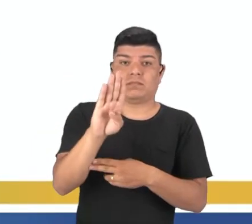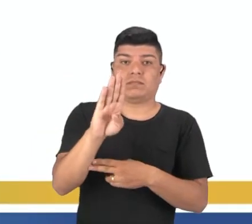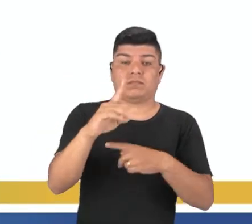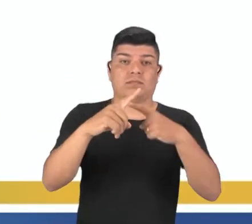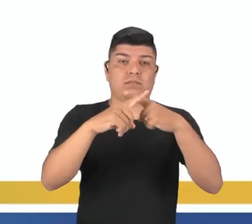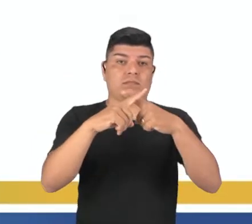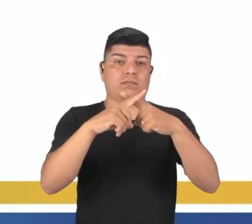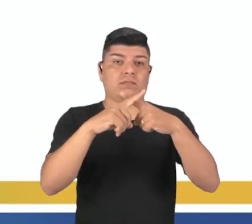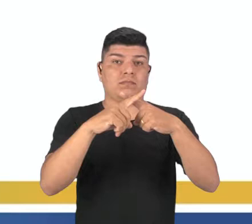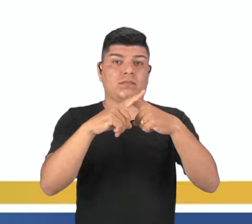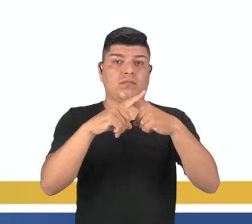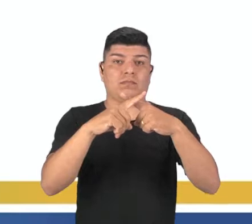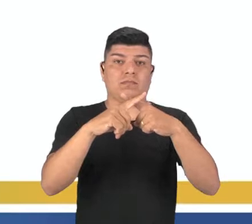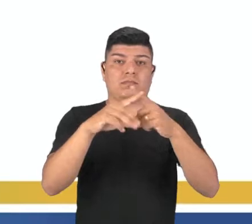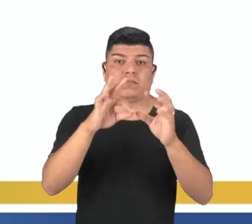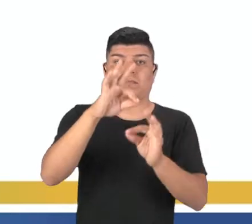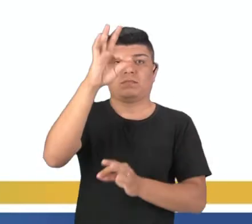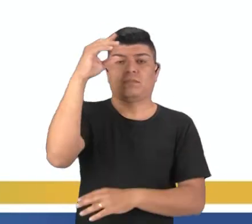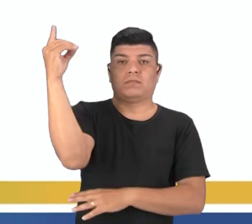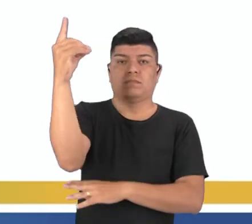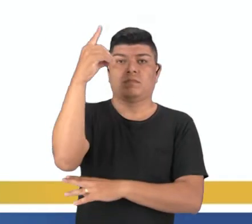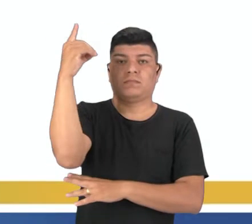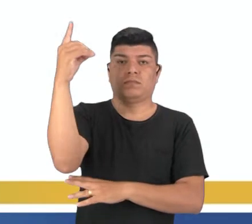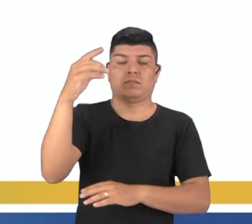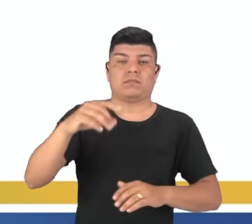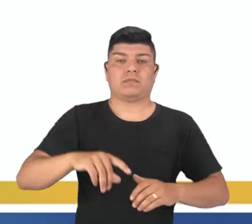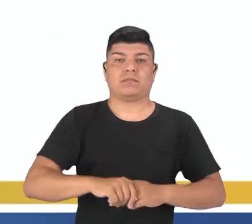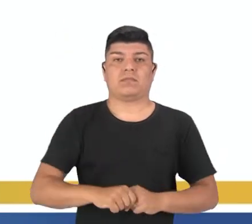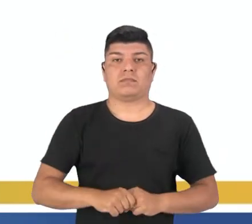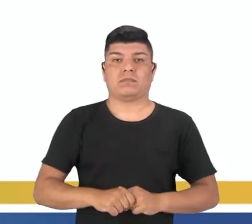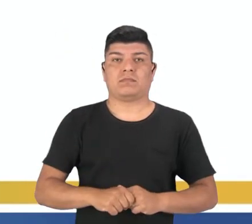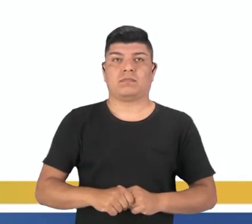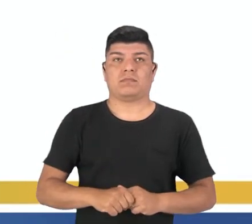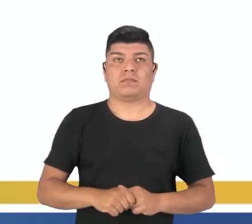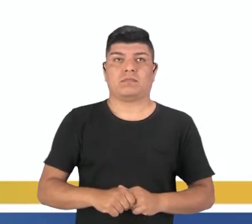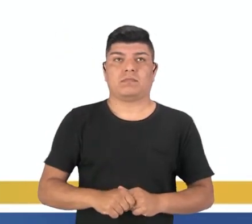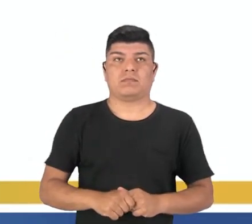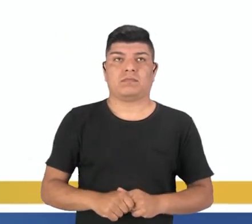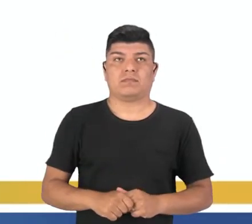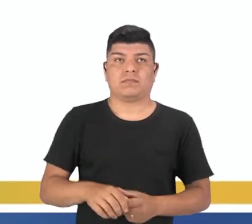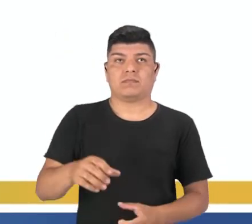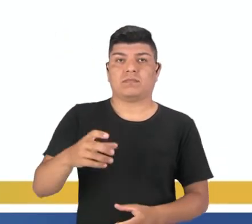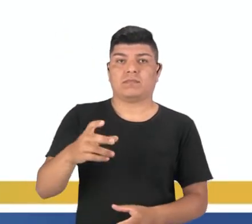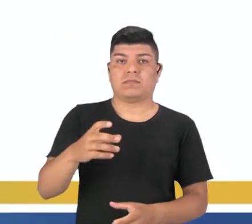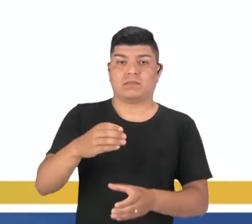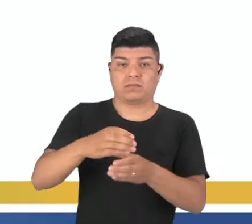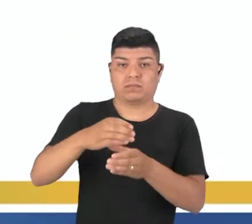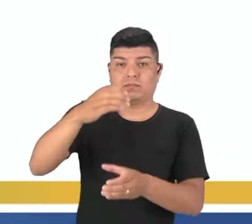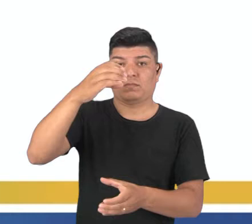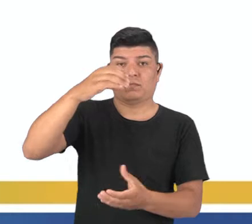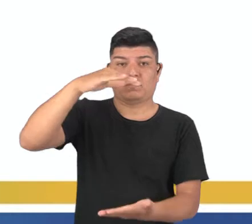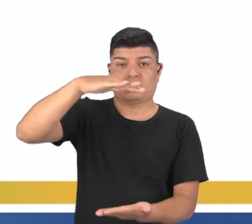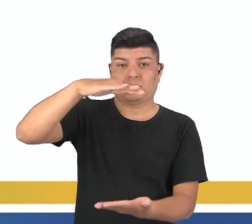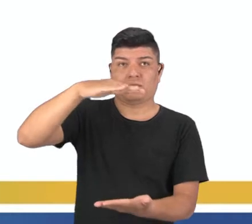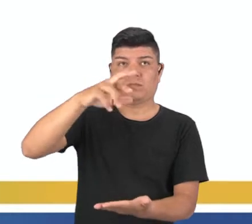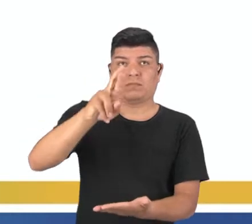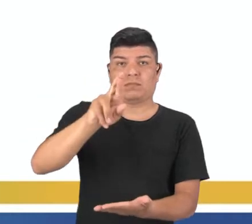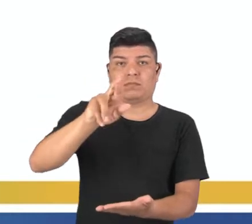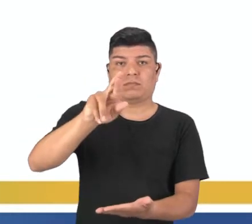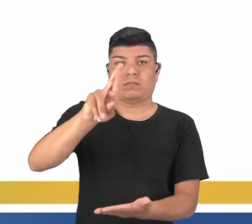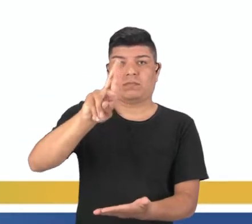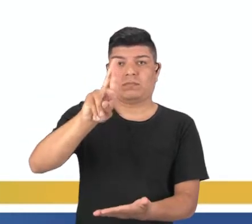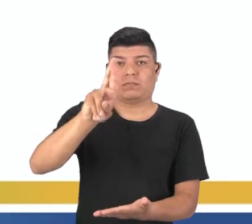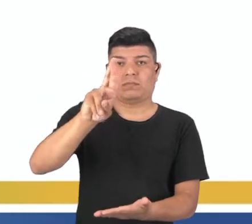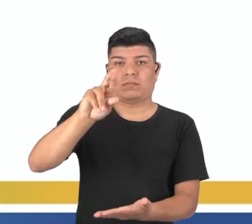base multiplicada pela medida da altura, certo? Então, considere um cilindro de raio,